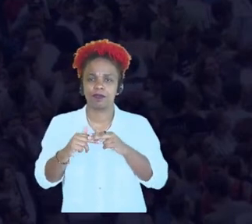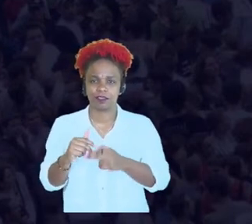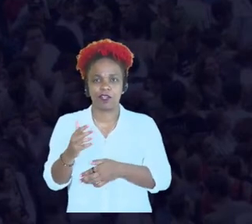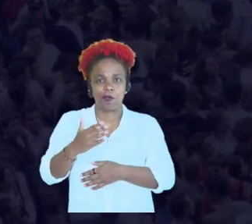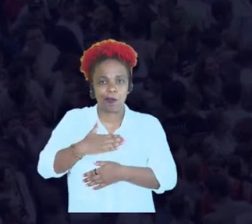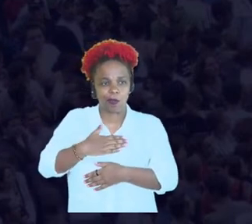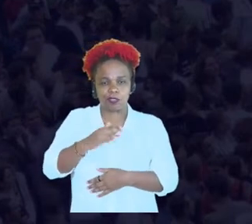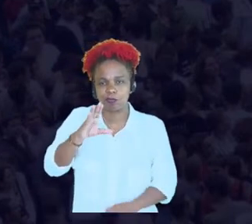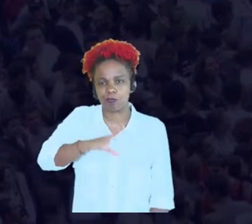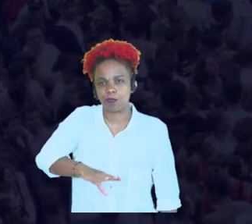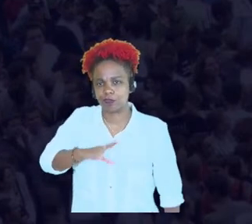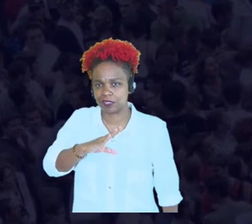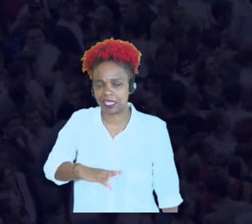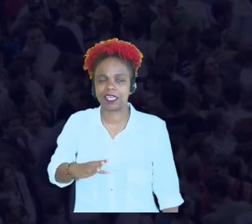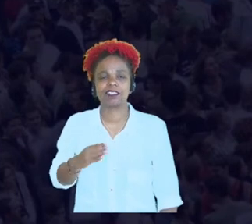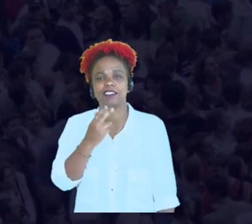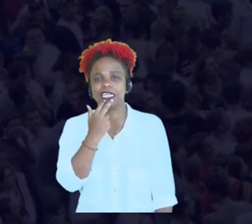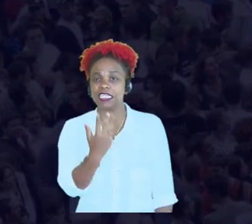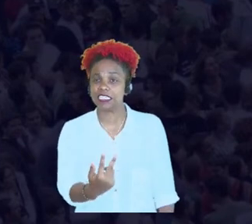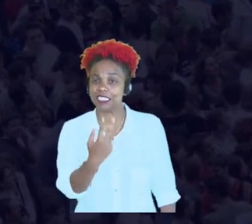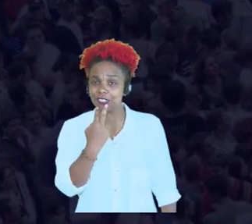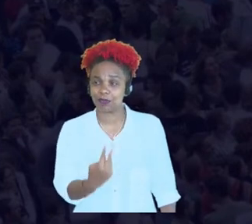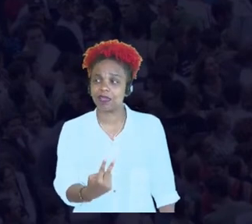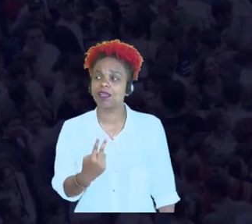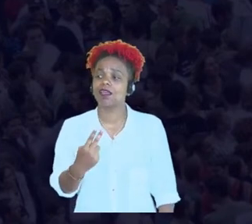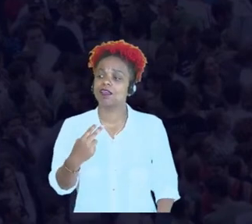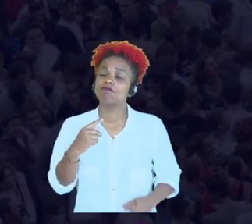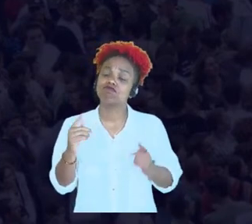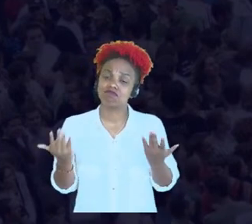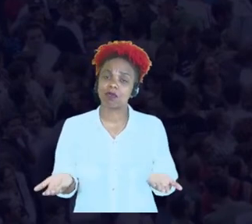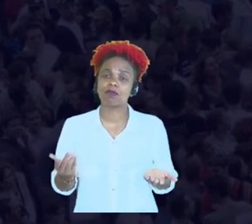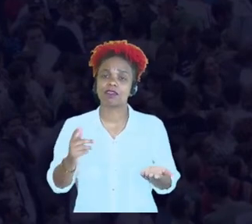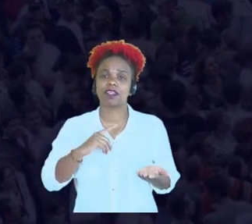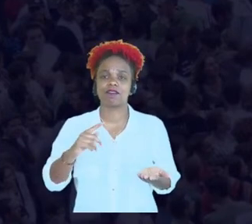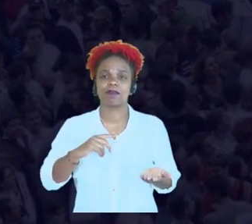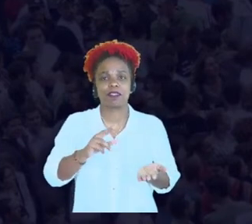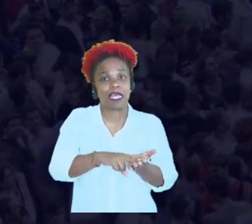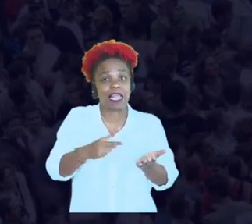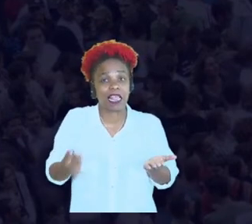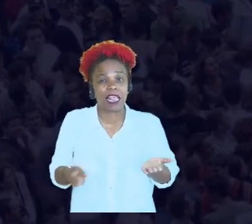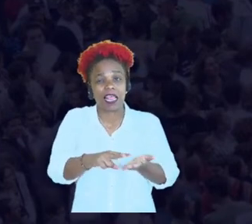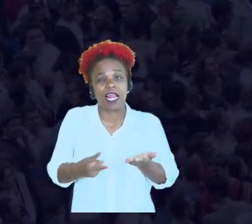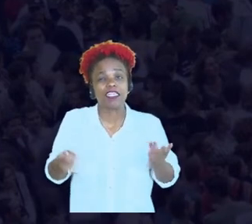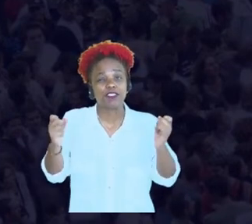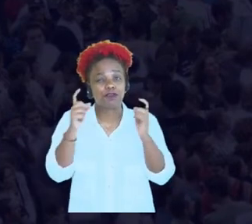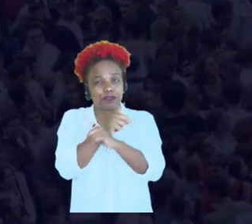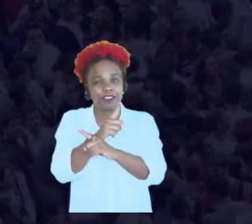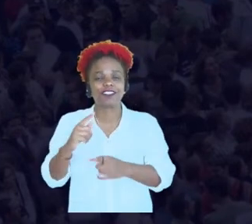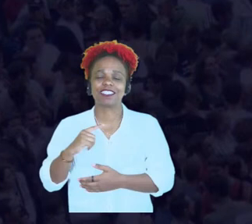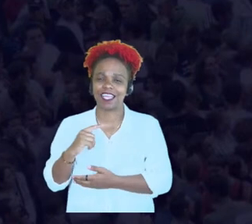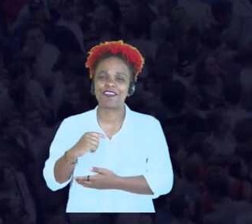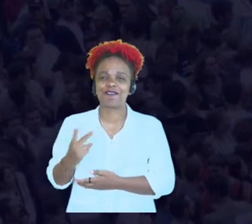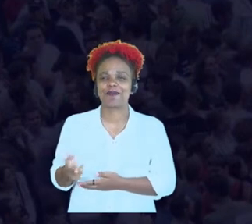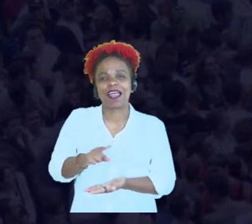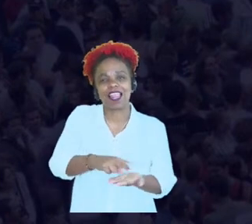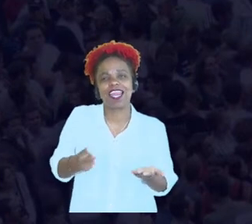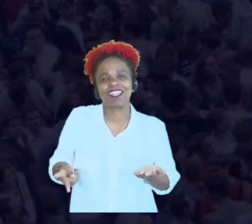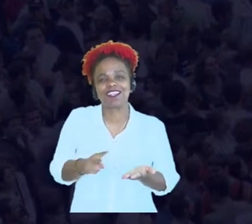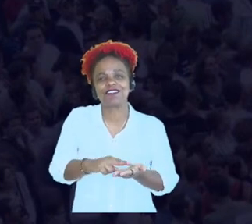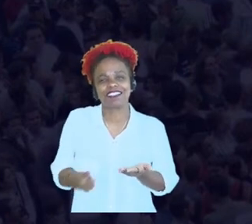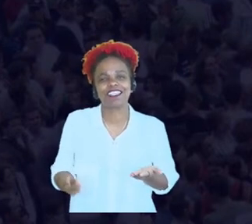gosto muito dessa palavra em português, e agora acho que eu botei o pessoal da tradução numa situação ruim.